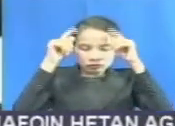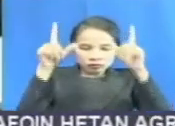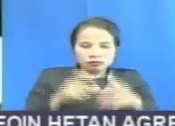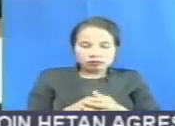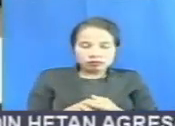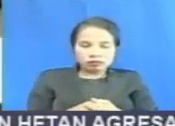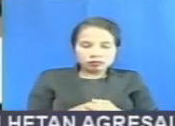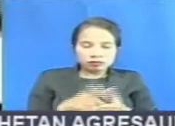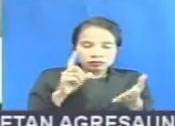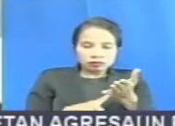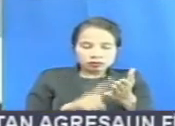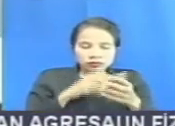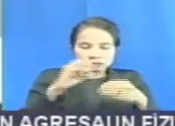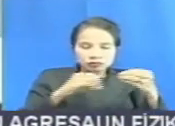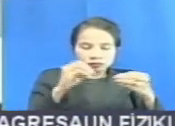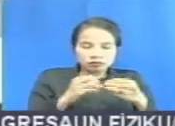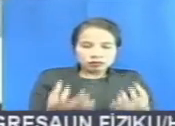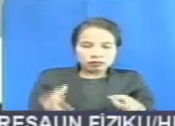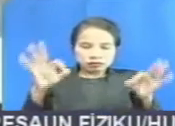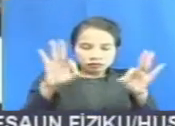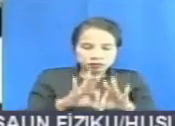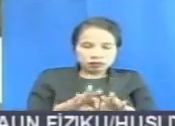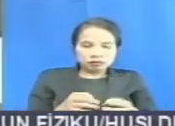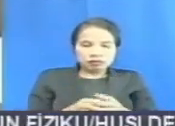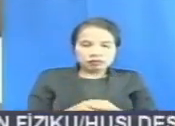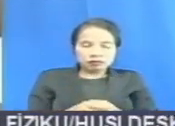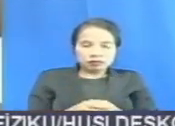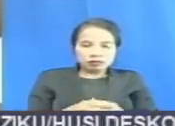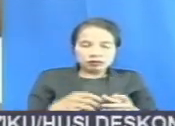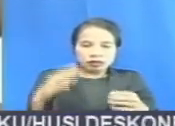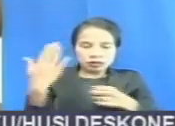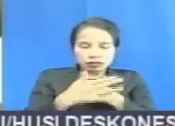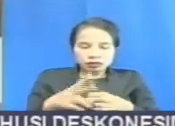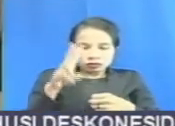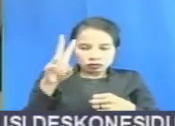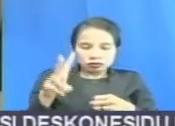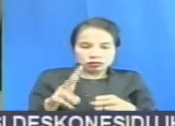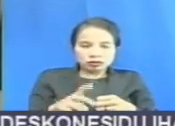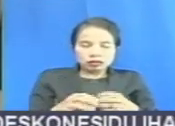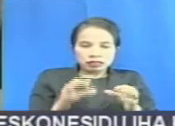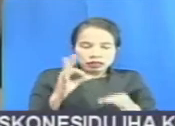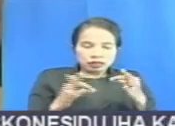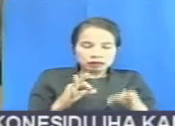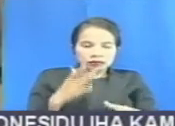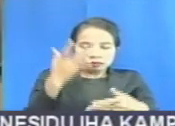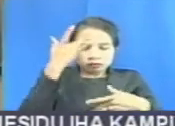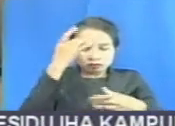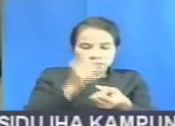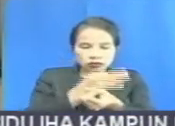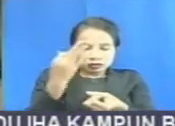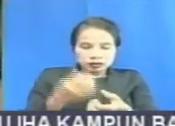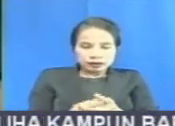Roberts, discute com a boa importância a cooperação bilateral entre a nação Rua durante o período COVID-19.